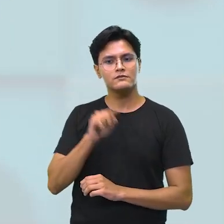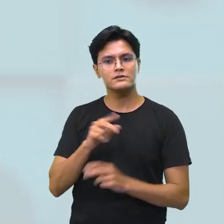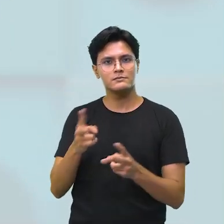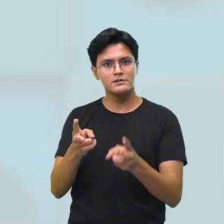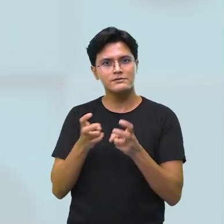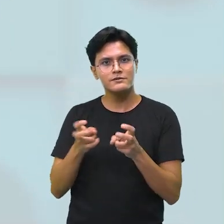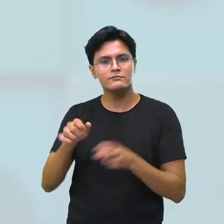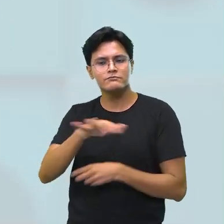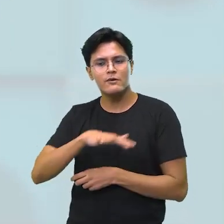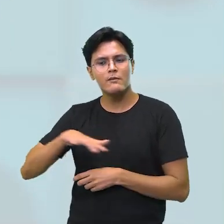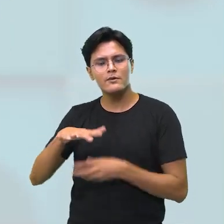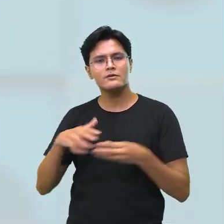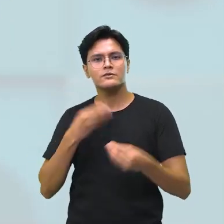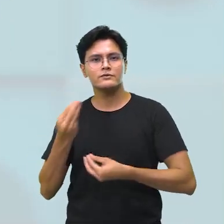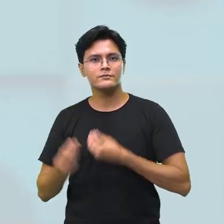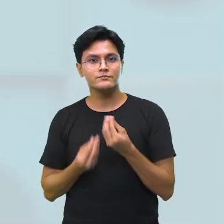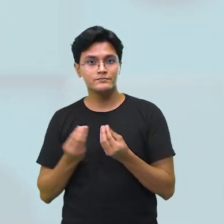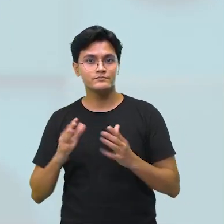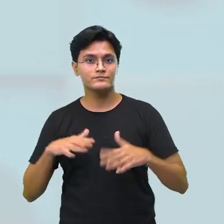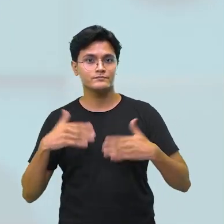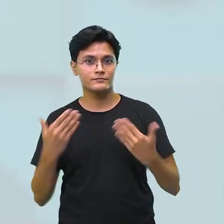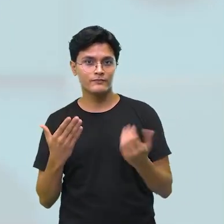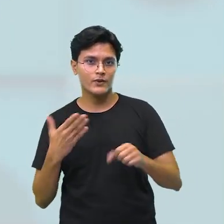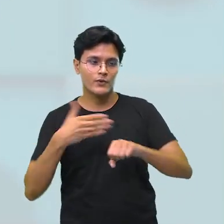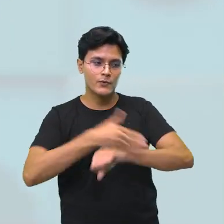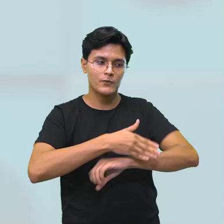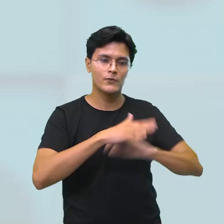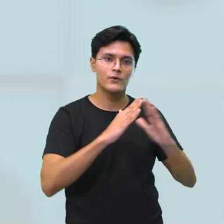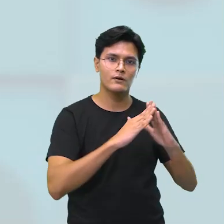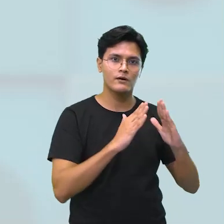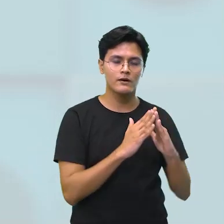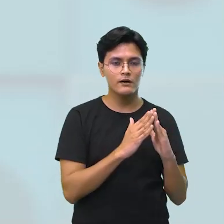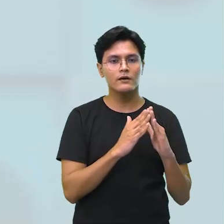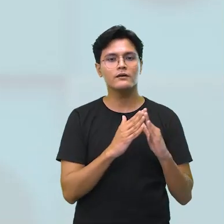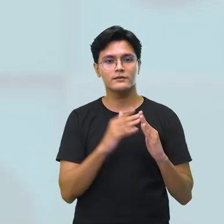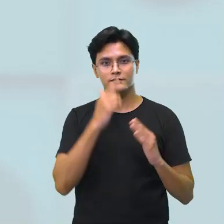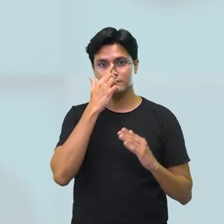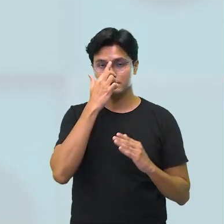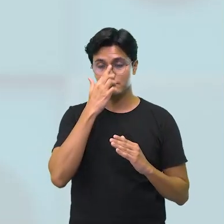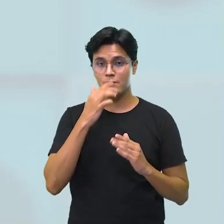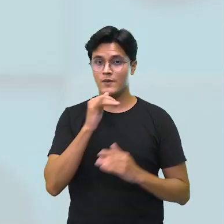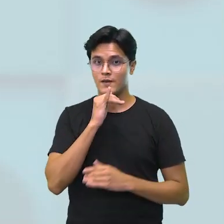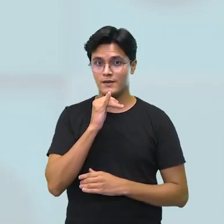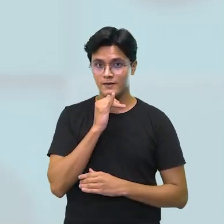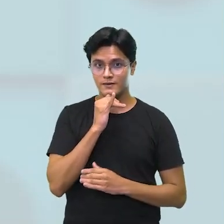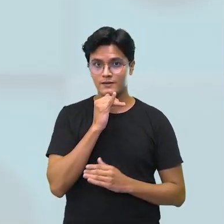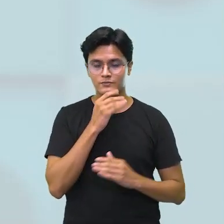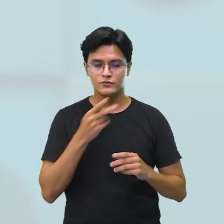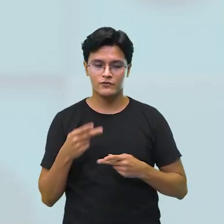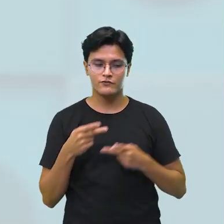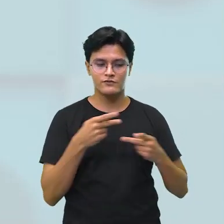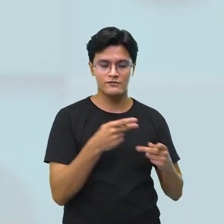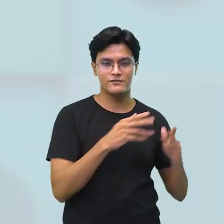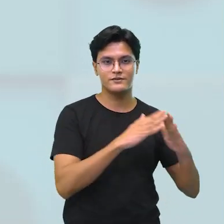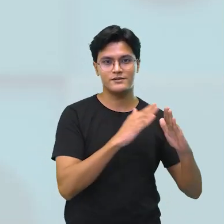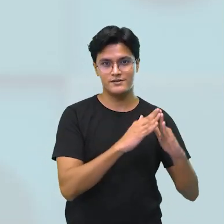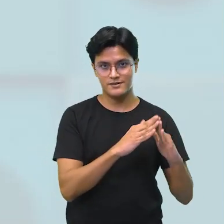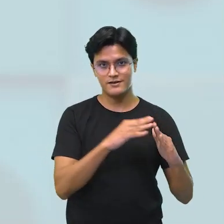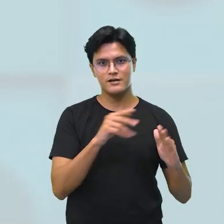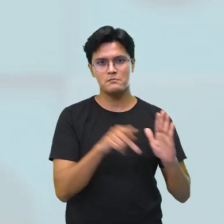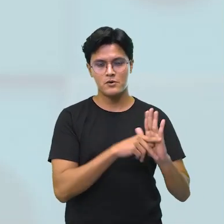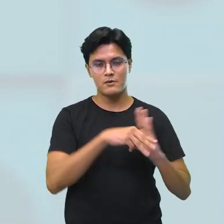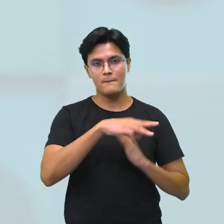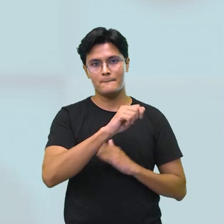ambiente. Ou então você entrou lá no lugar, numa casa e falou assim, menina, eu visitei a casa da Maria e quando eu entrei naquela